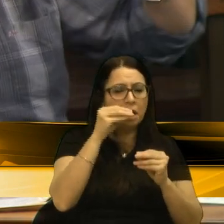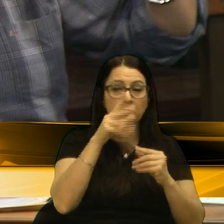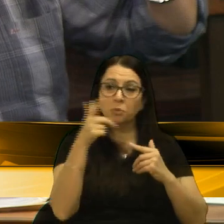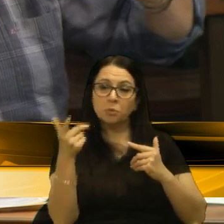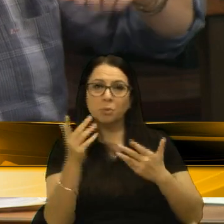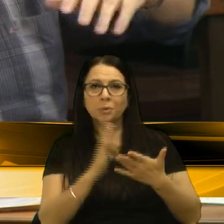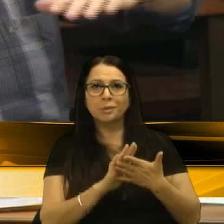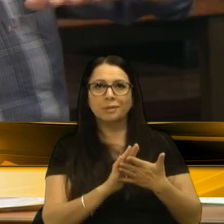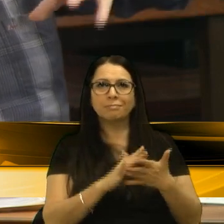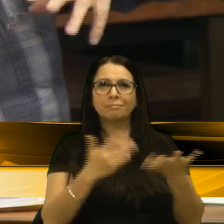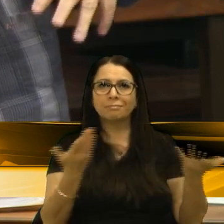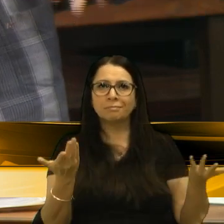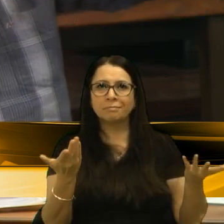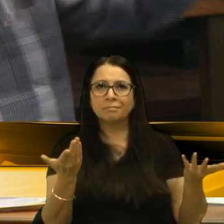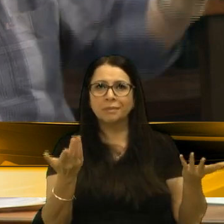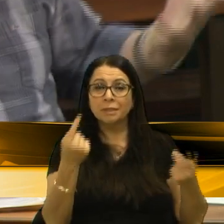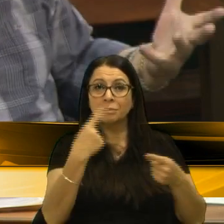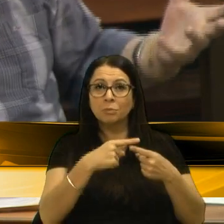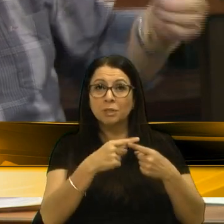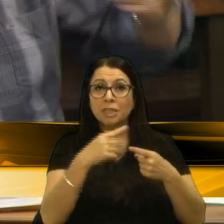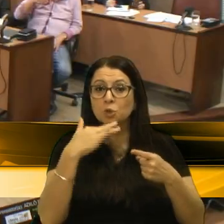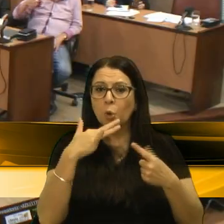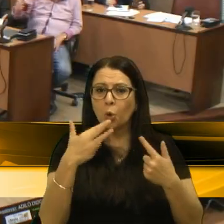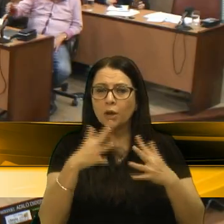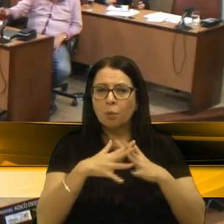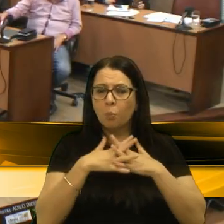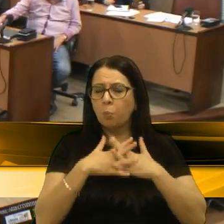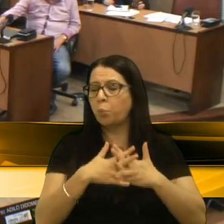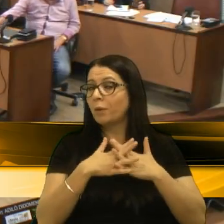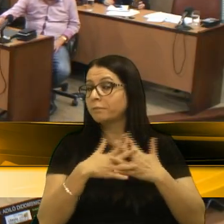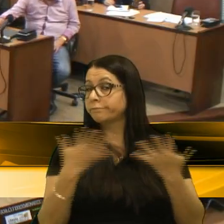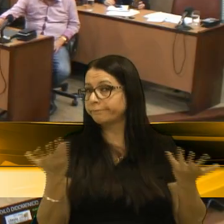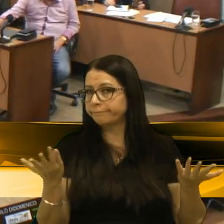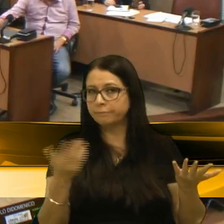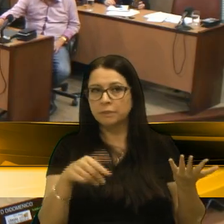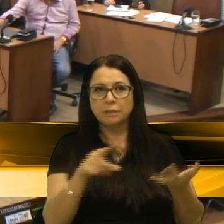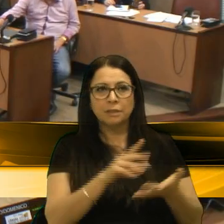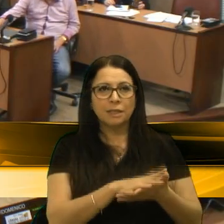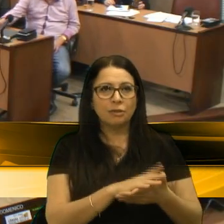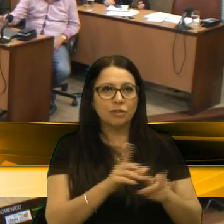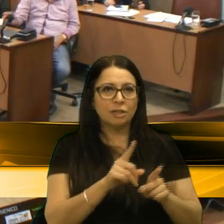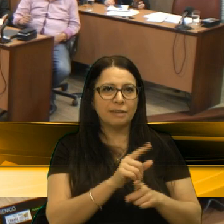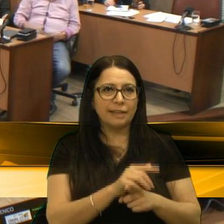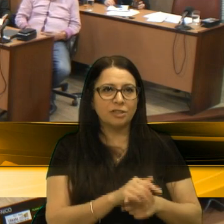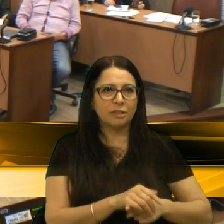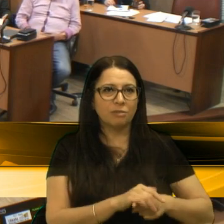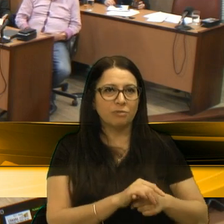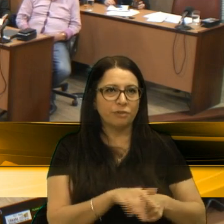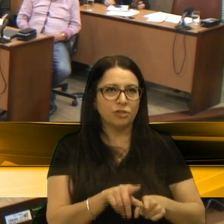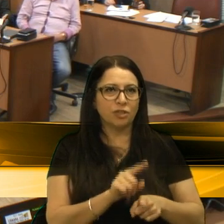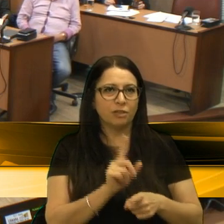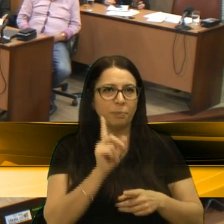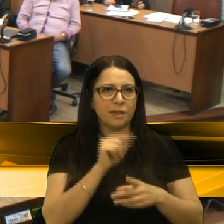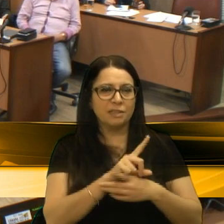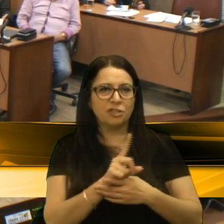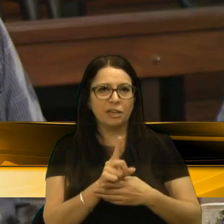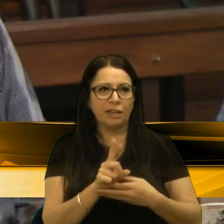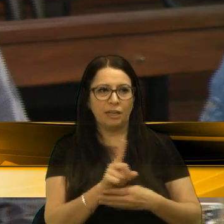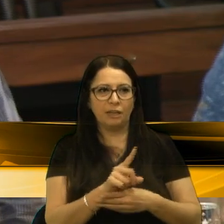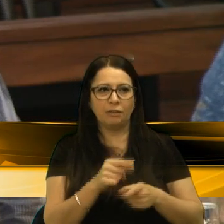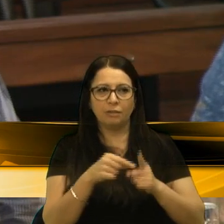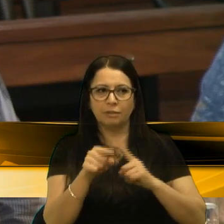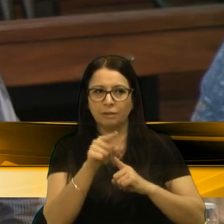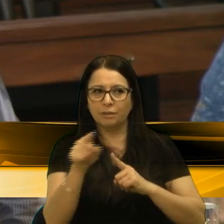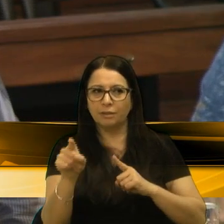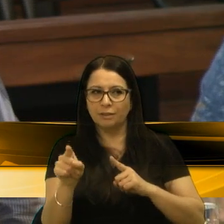né? Então, que por conta das cores causa uma confusão tão grande que eles não conseguem entender como é que deve acontecer as coisas.